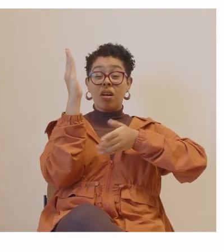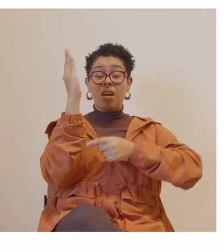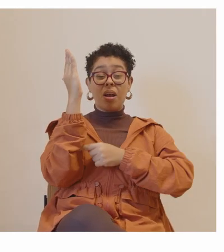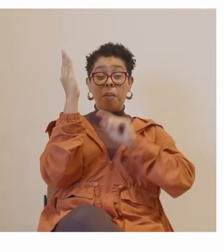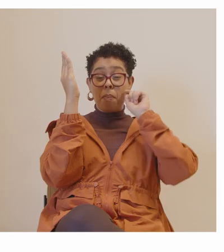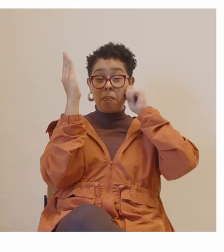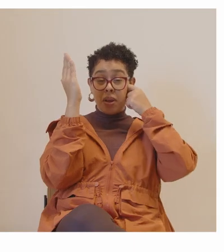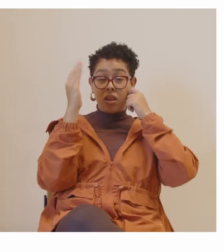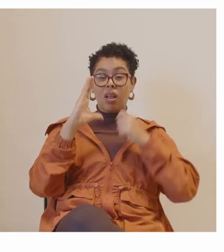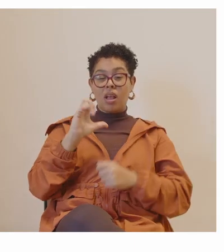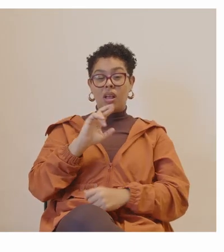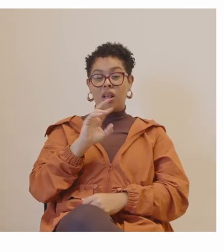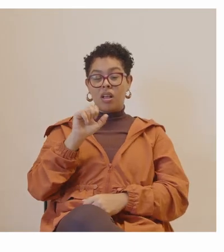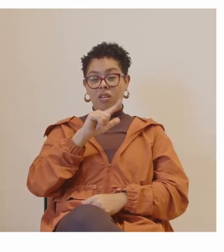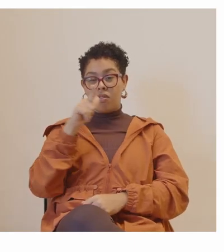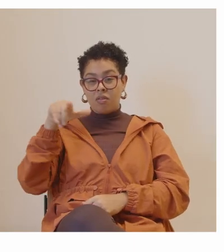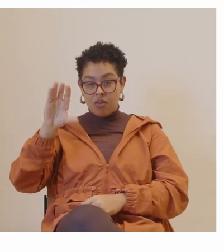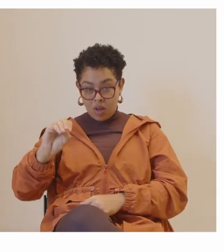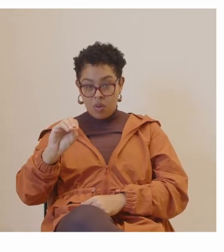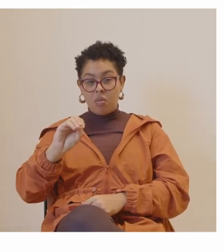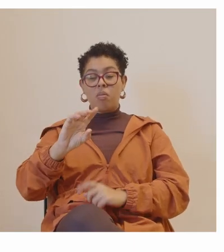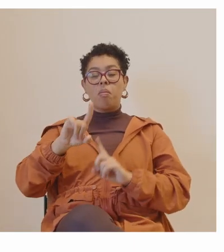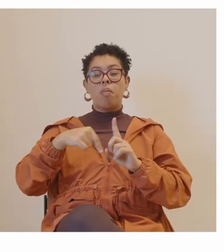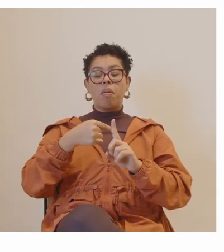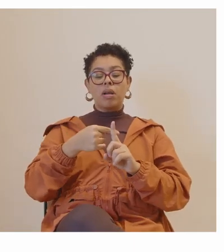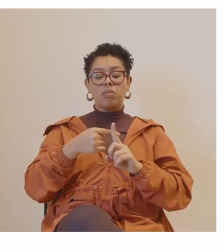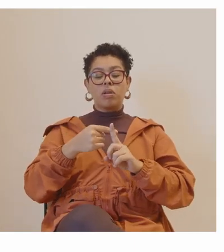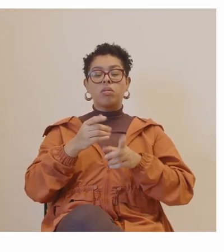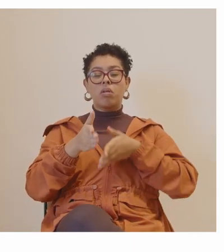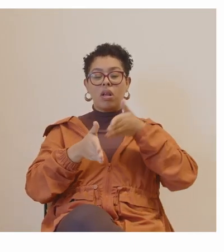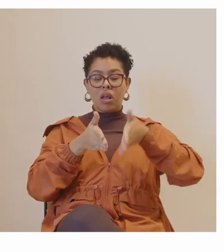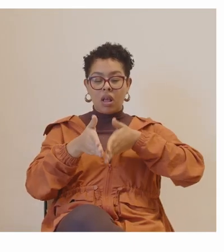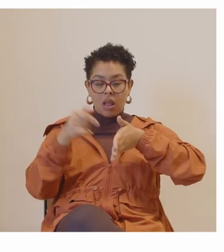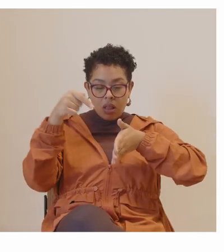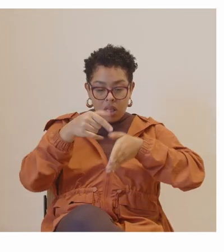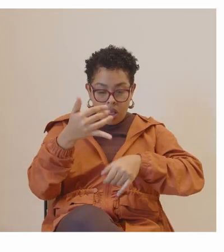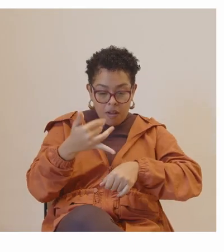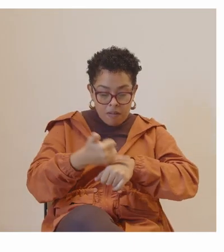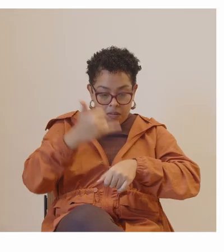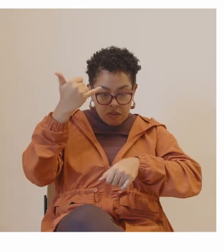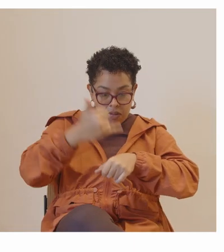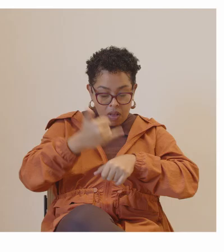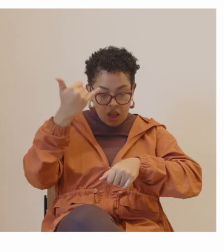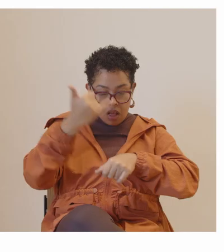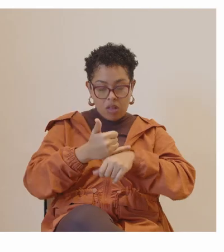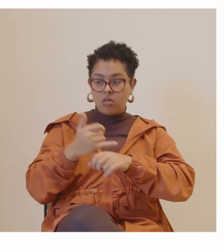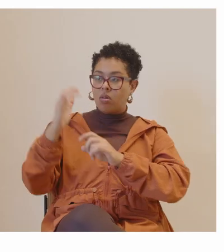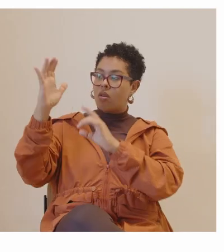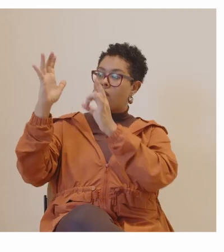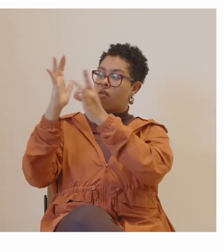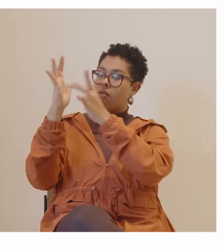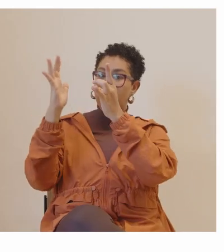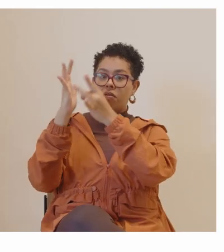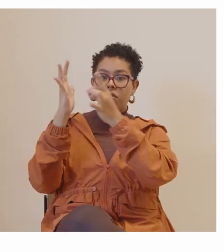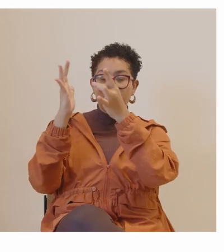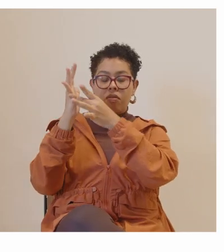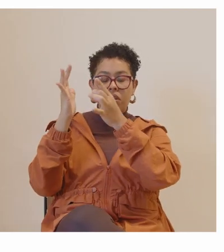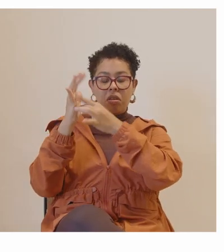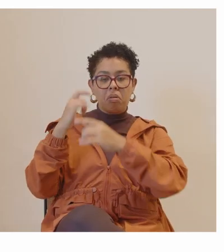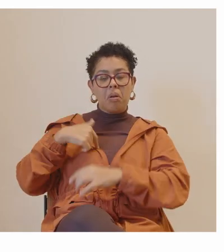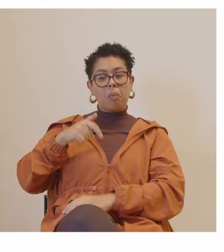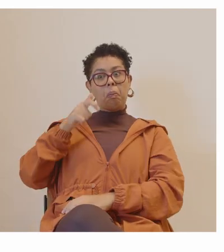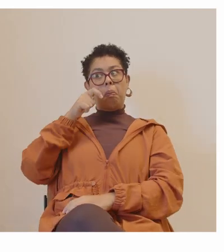na estrutura de ferro e vidro dessa estação. Era uma novidade total a coisa da estação de ferro e vidro,